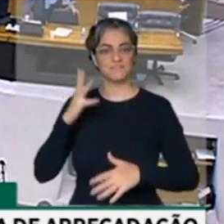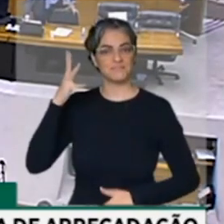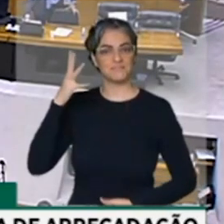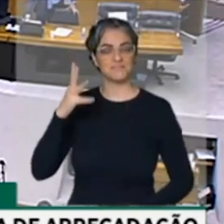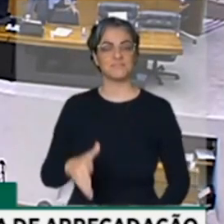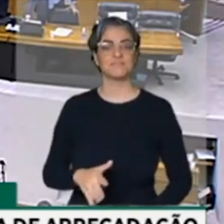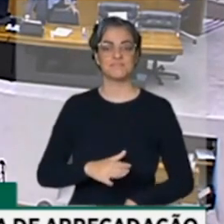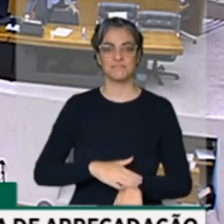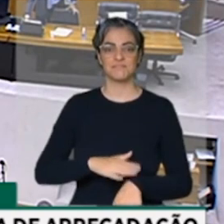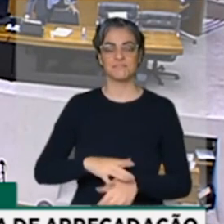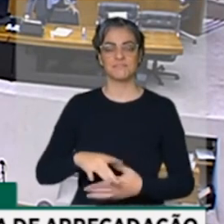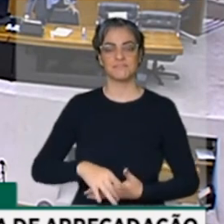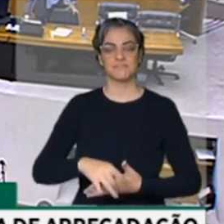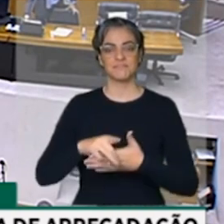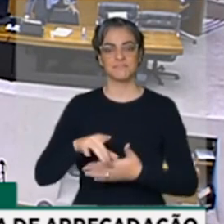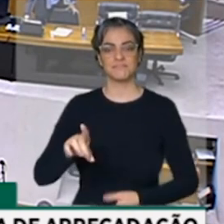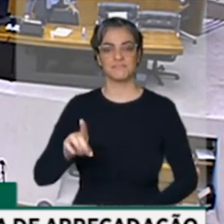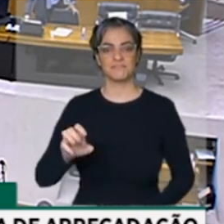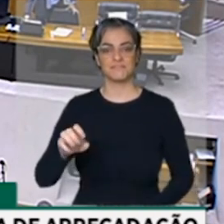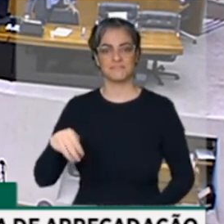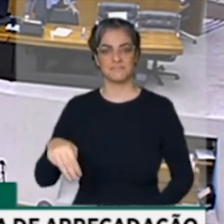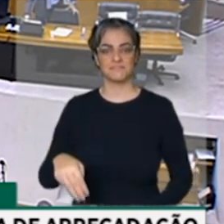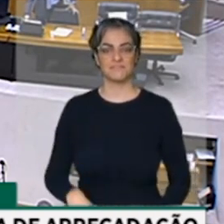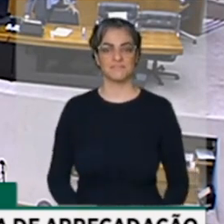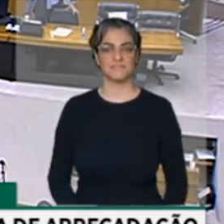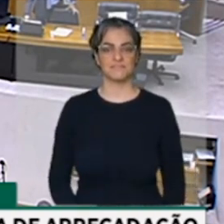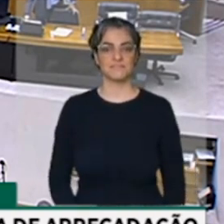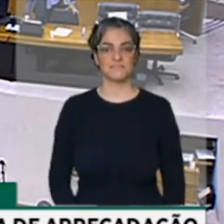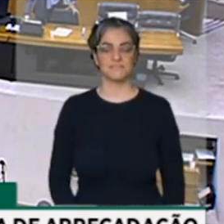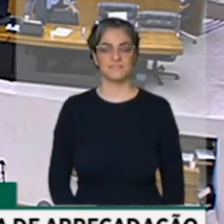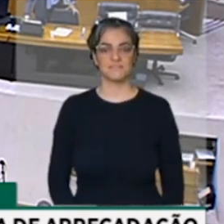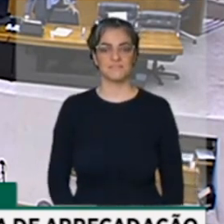liderança do Democratas, deputado Kim Kataguri.